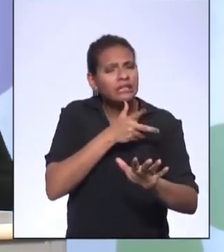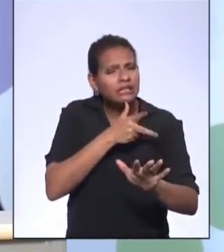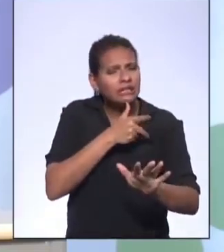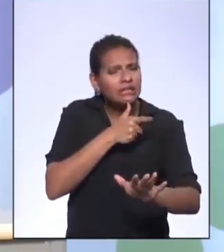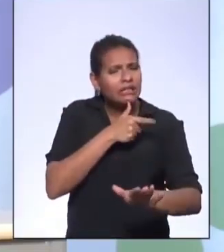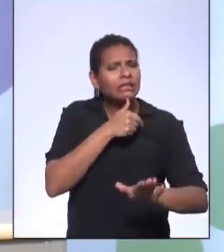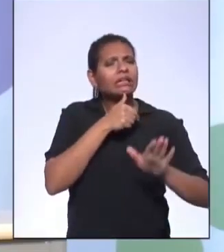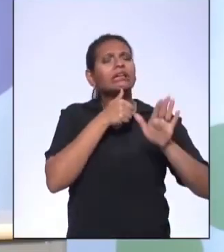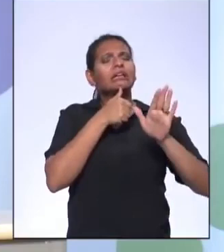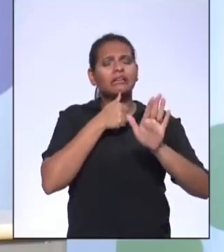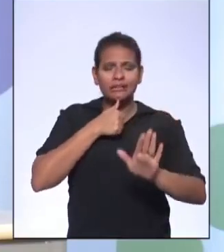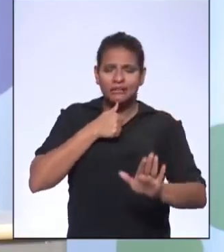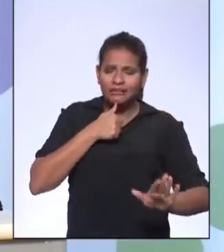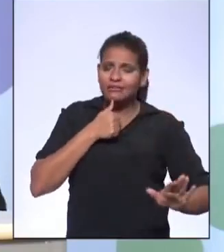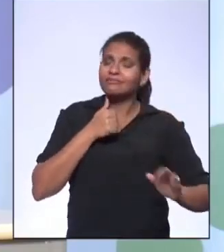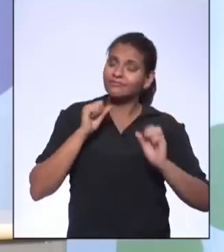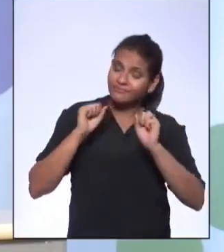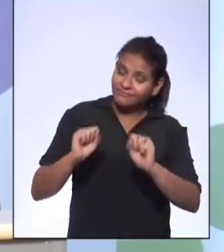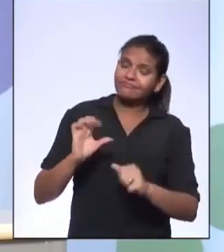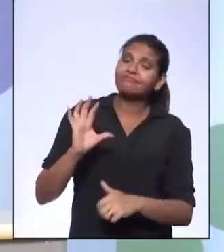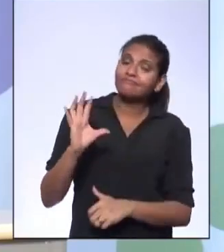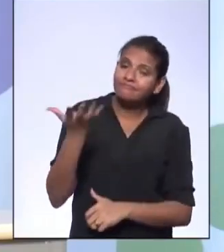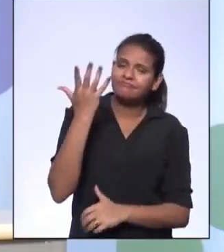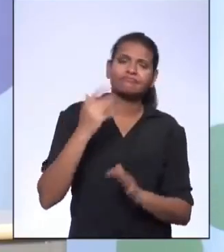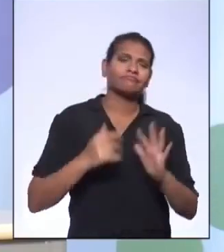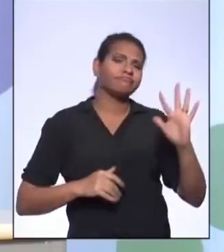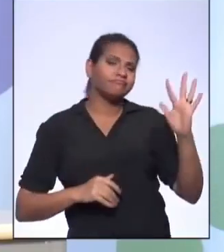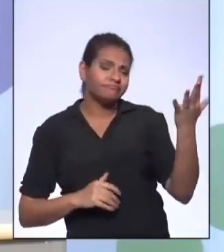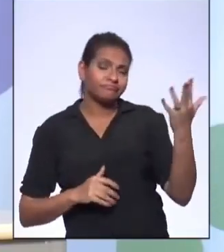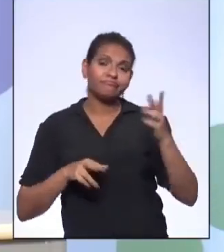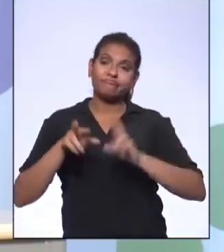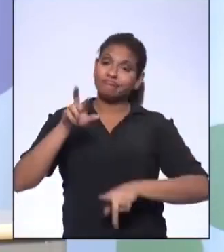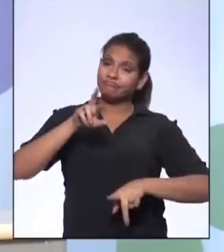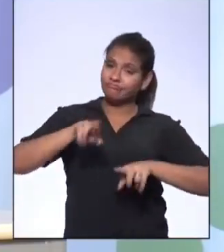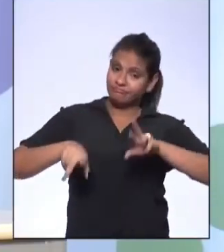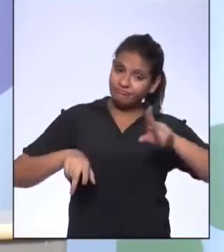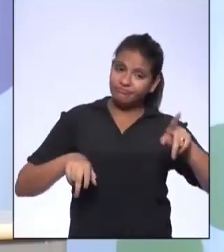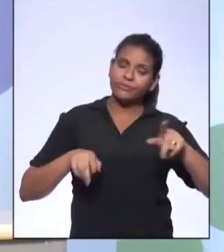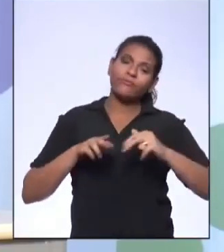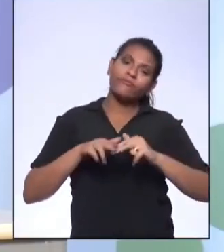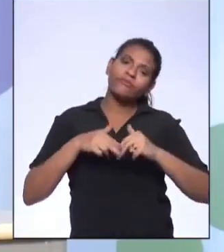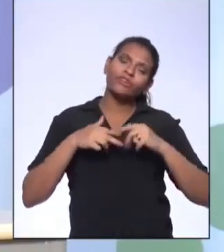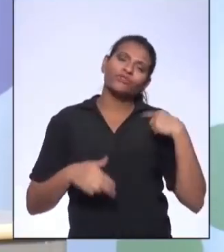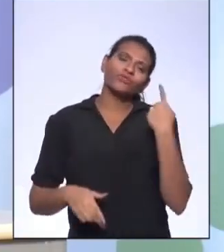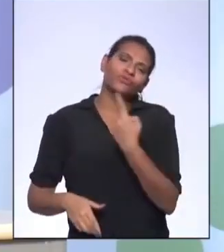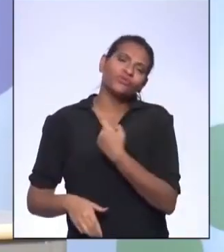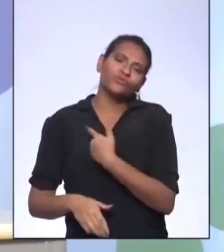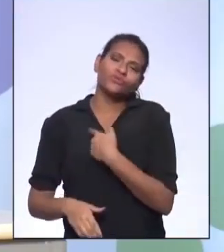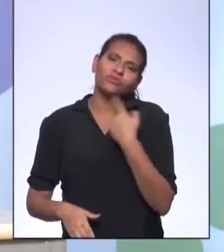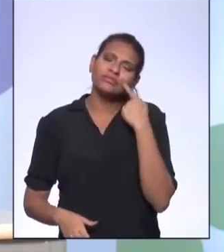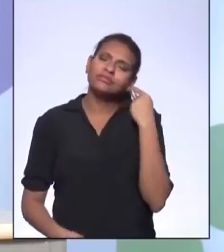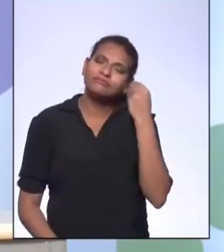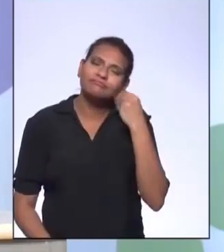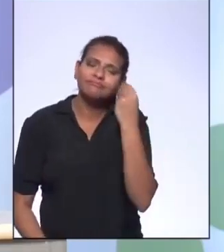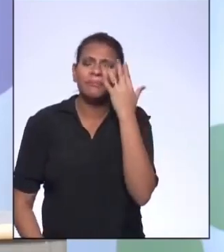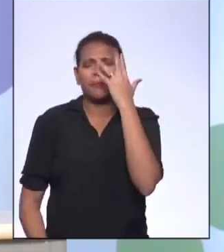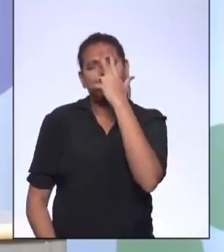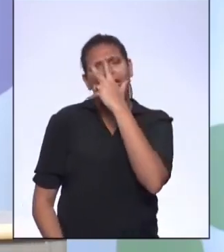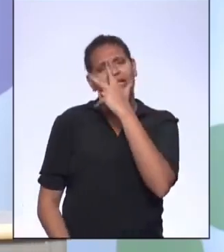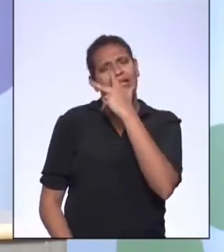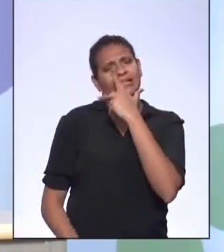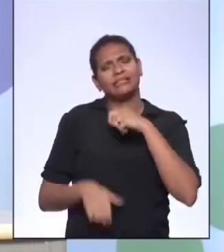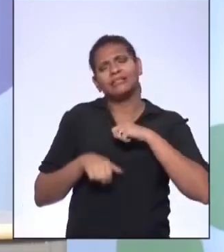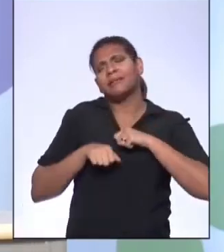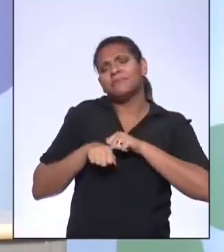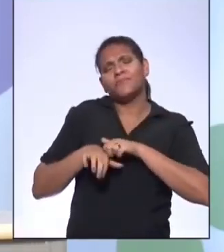essa diversidade, essa beleza que nós vivenciamos, né, com a pluralidade que nós encontramos no mundo,